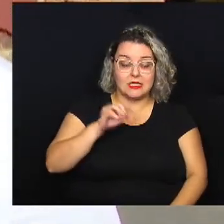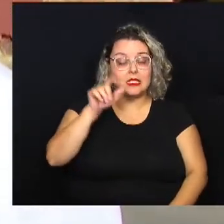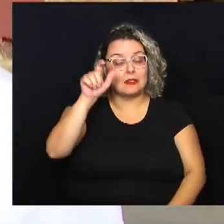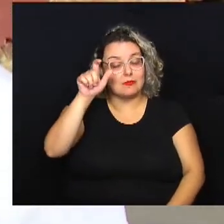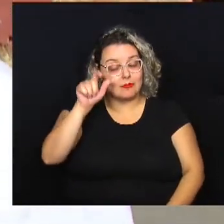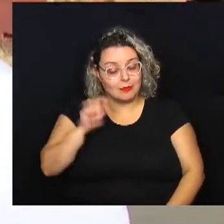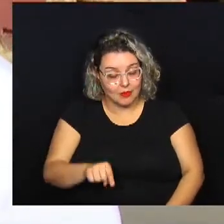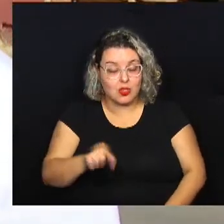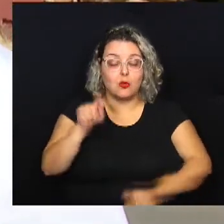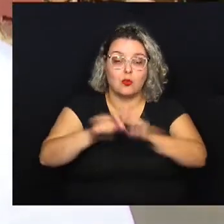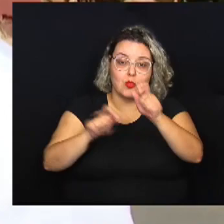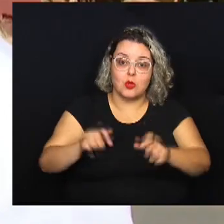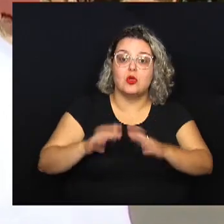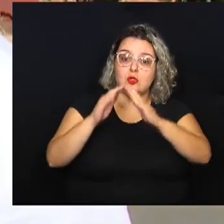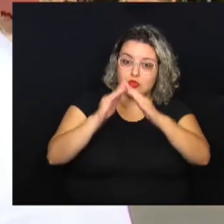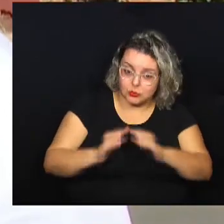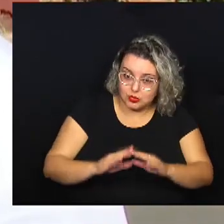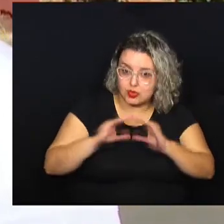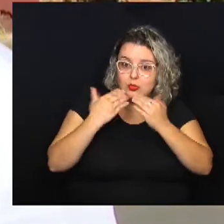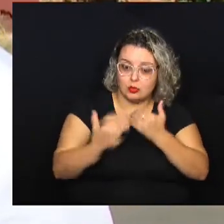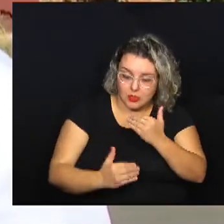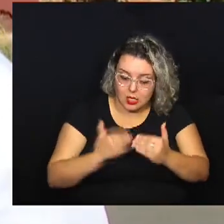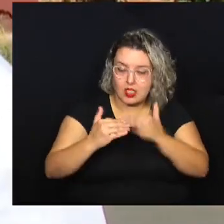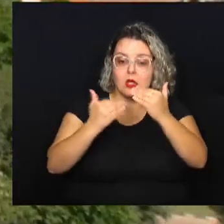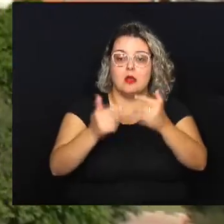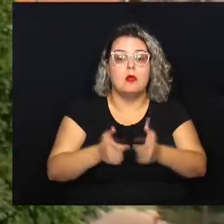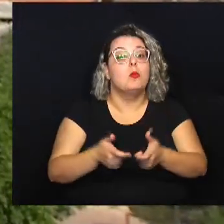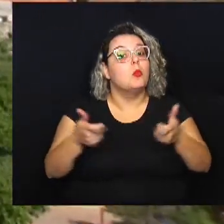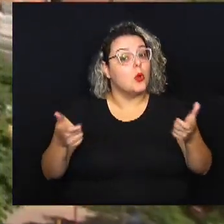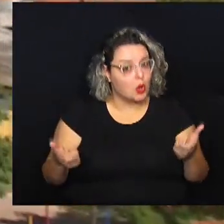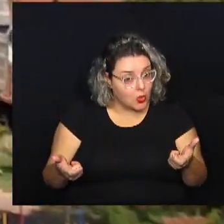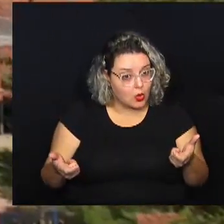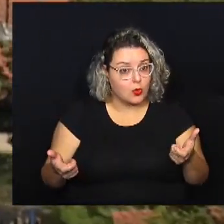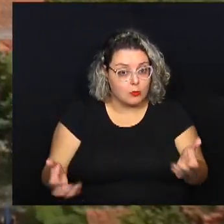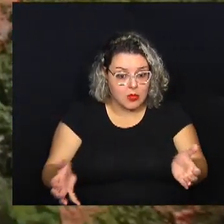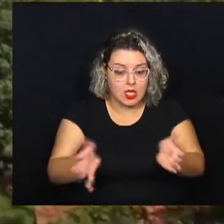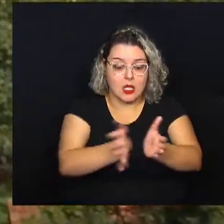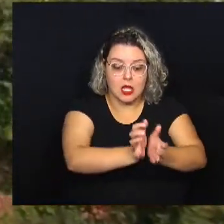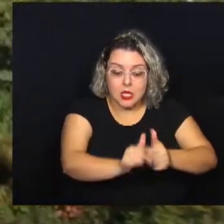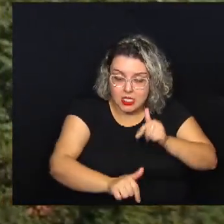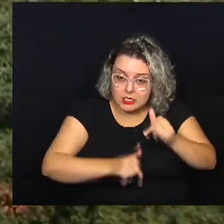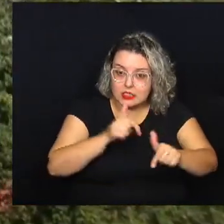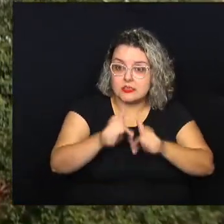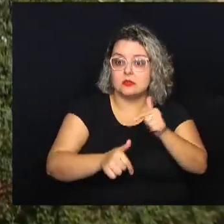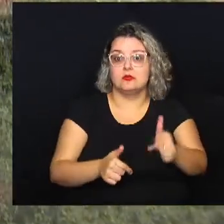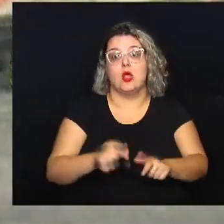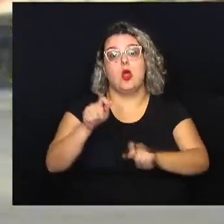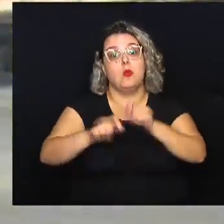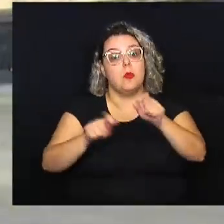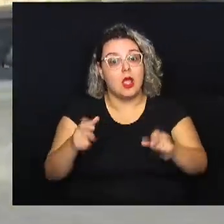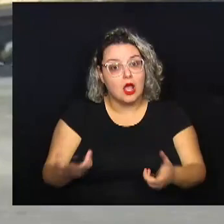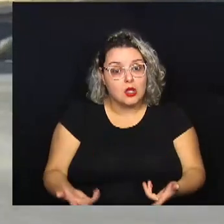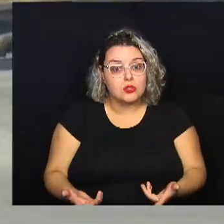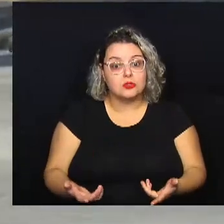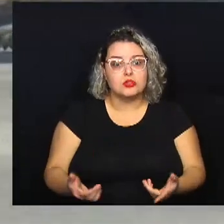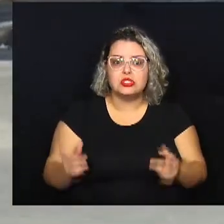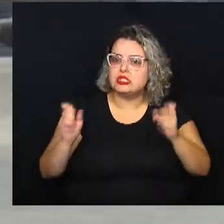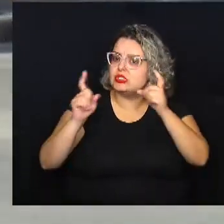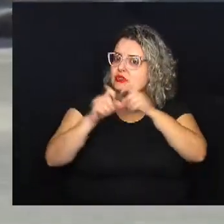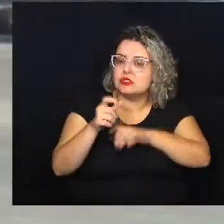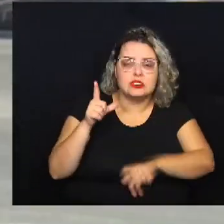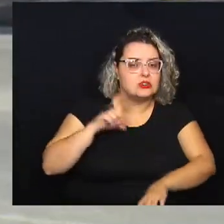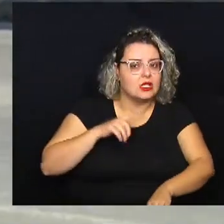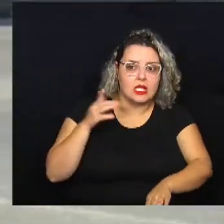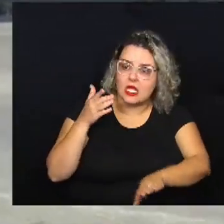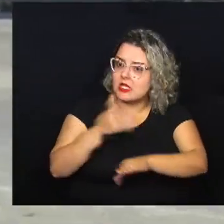é uma comunidade construída majoritariamente pela classe trabalhadora, né, pessoas que raramente têm acesso